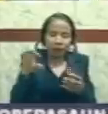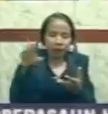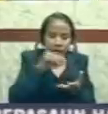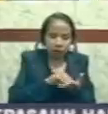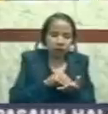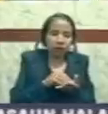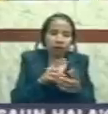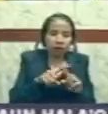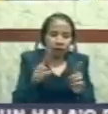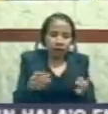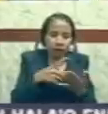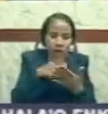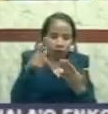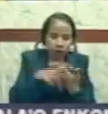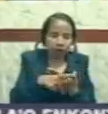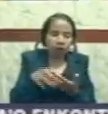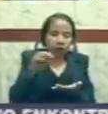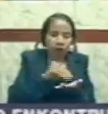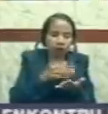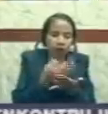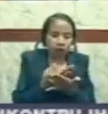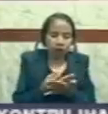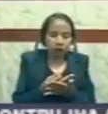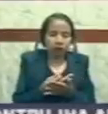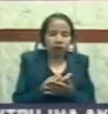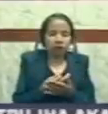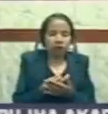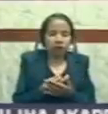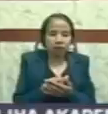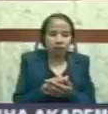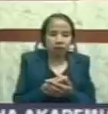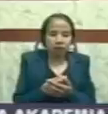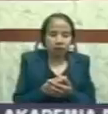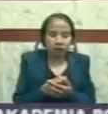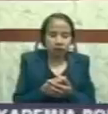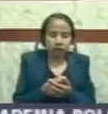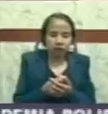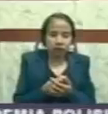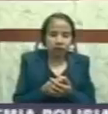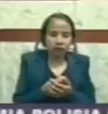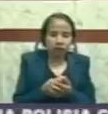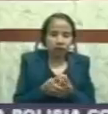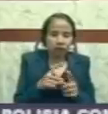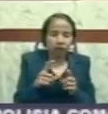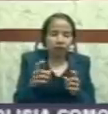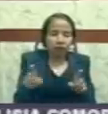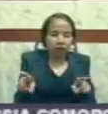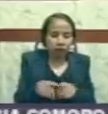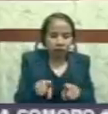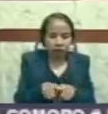kata juridicamente o órgão que é responsável pelo programa e pelo orçamento mas idane sai essa